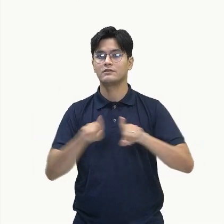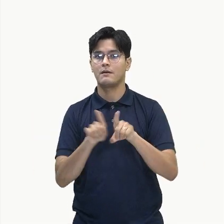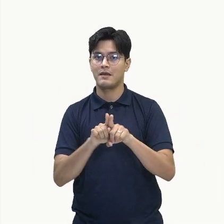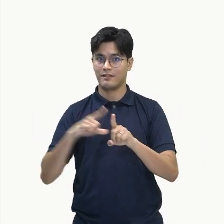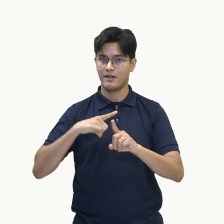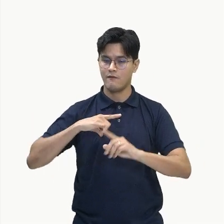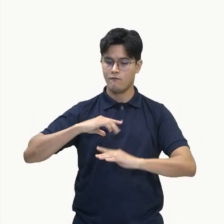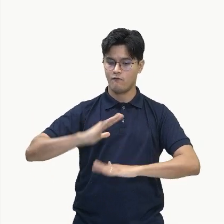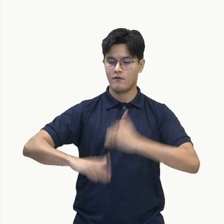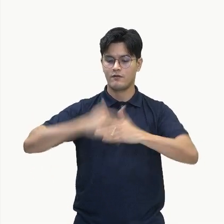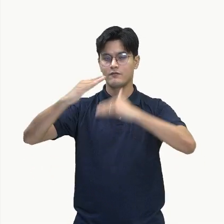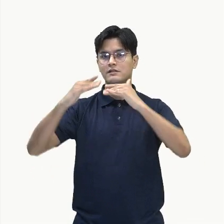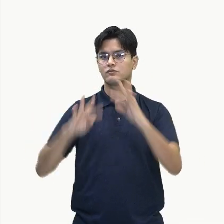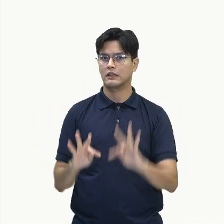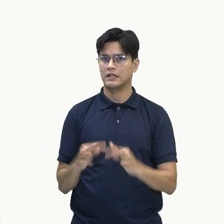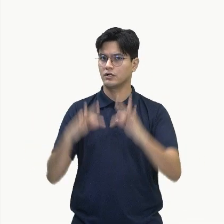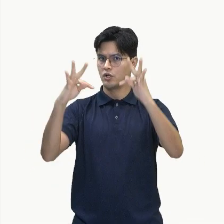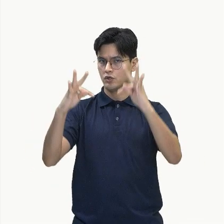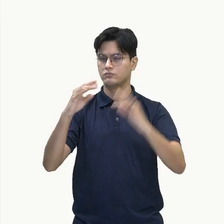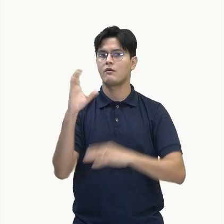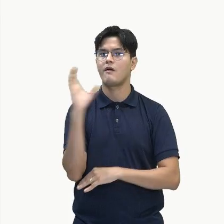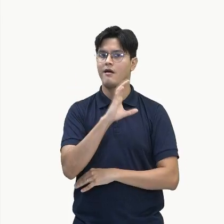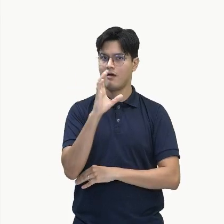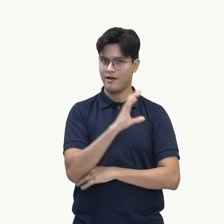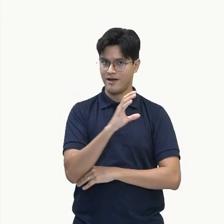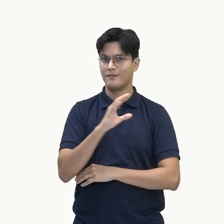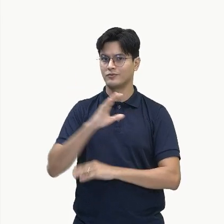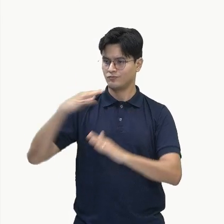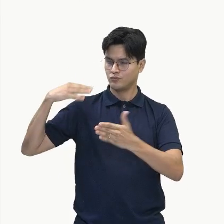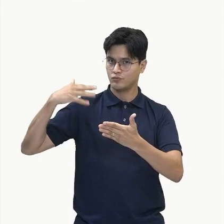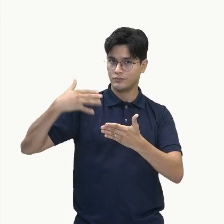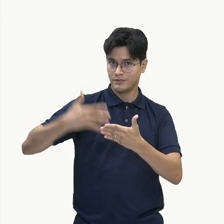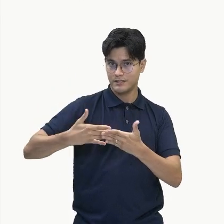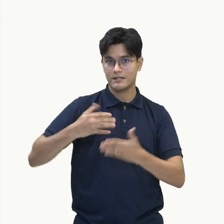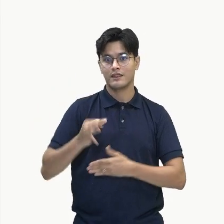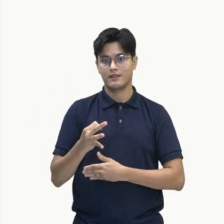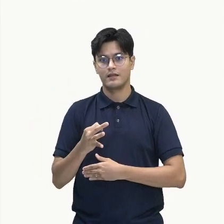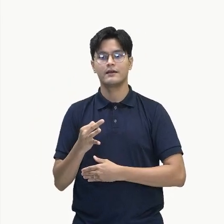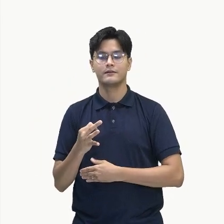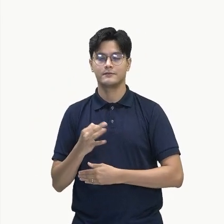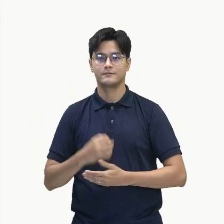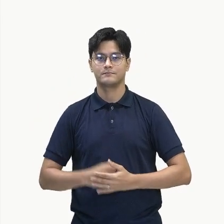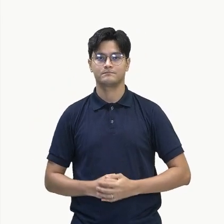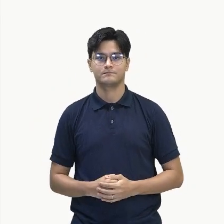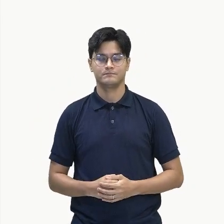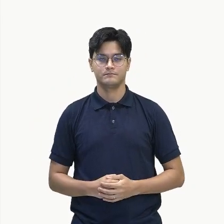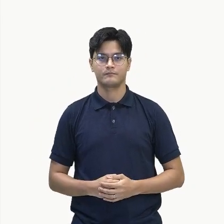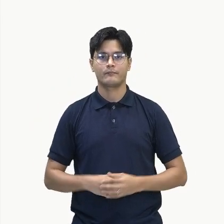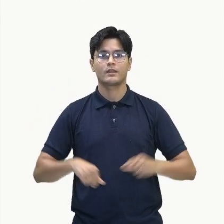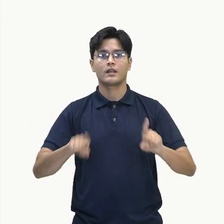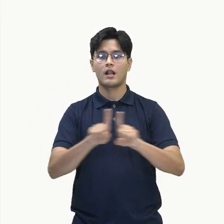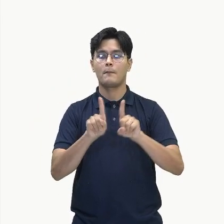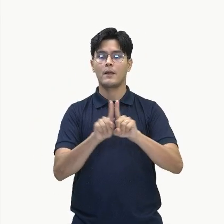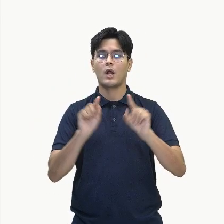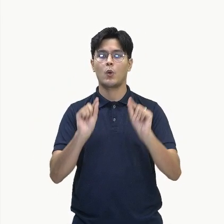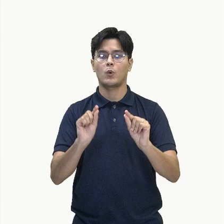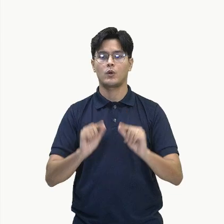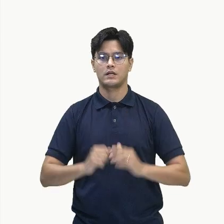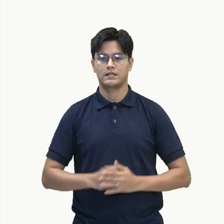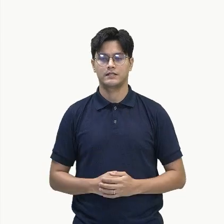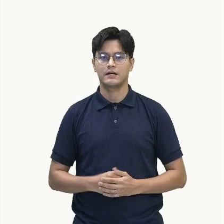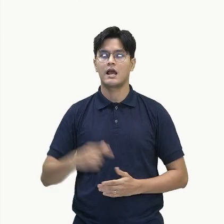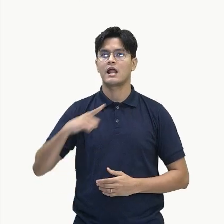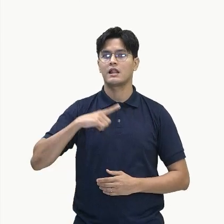tecnológica vivenciada em especial nos últimos séculos, né? No último século, perdão. E temos também ali uma